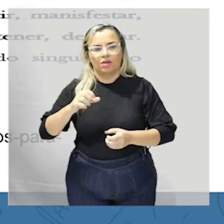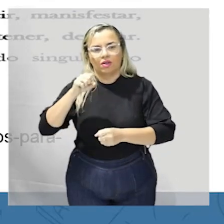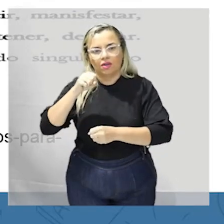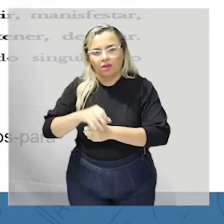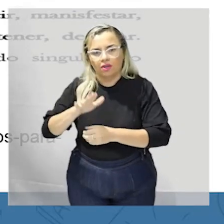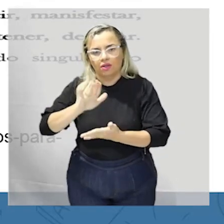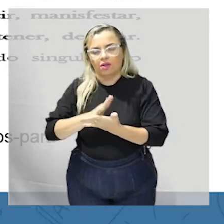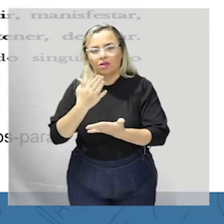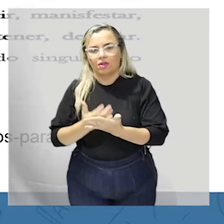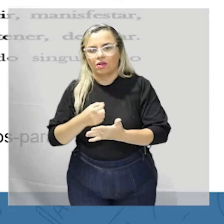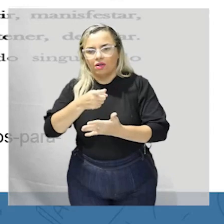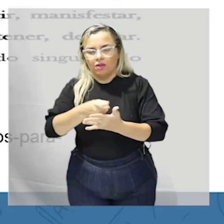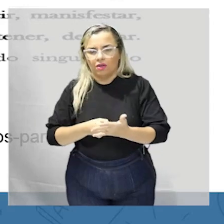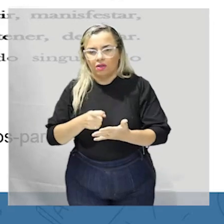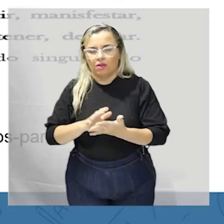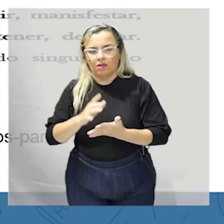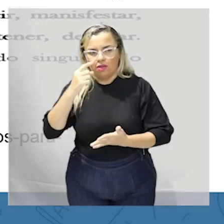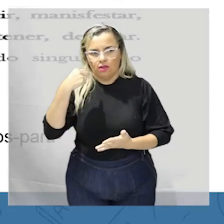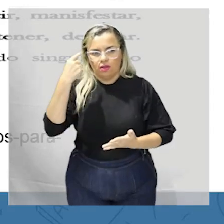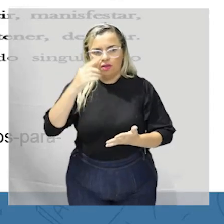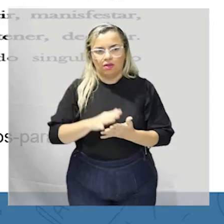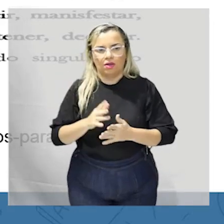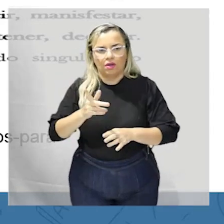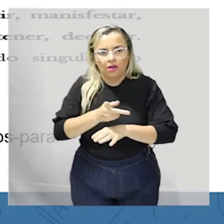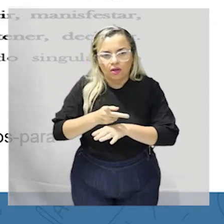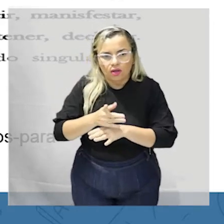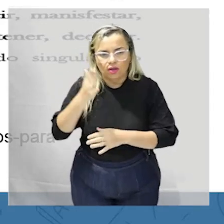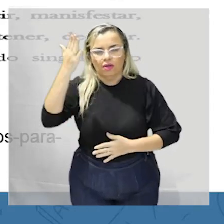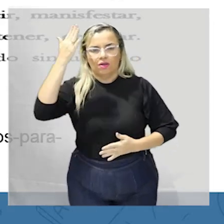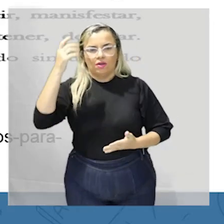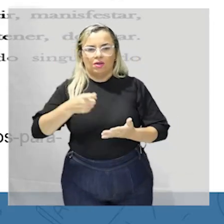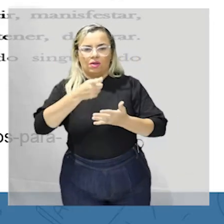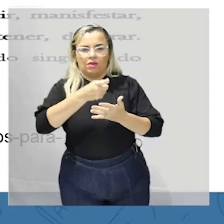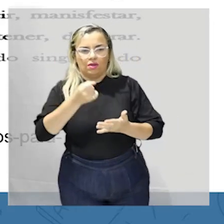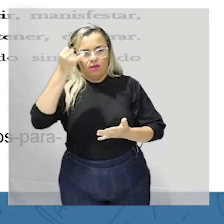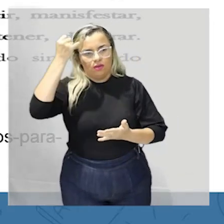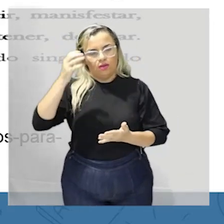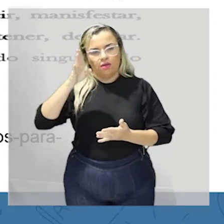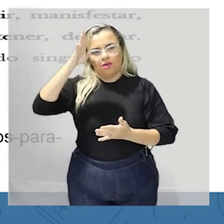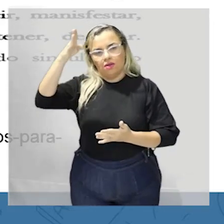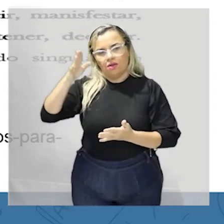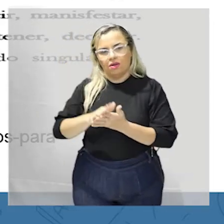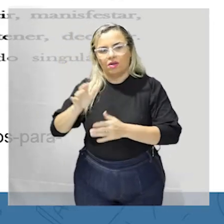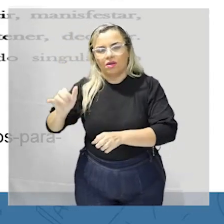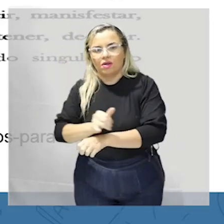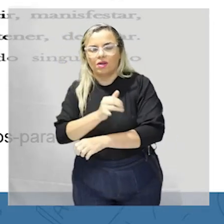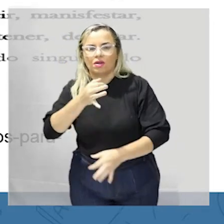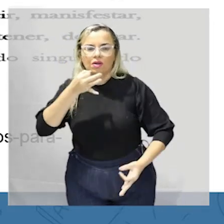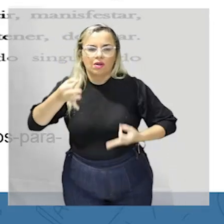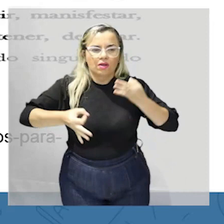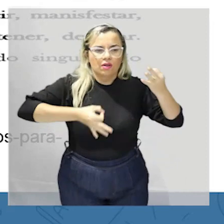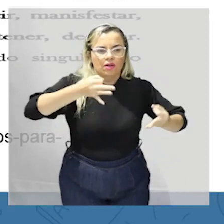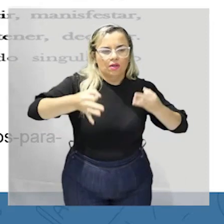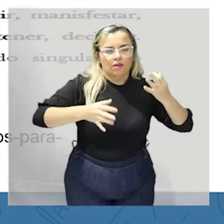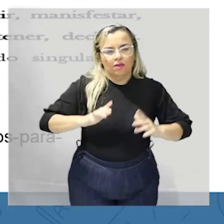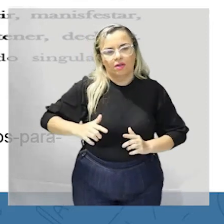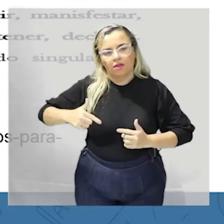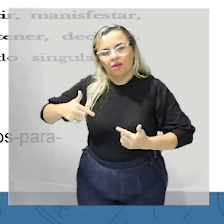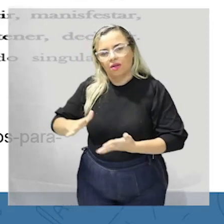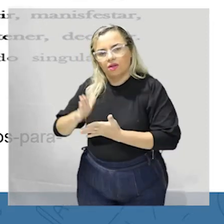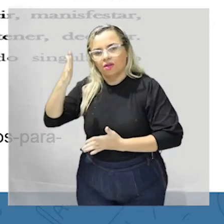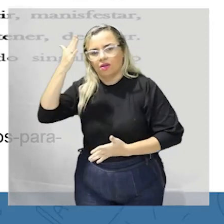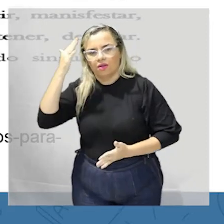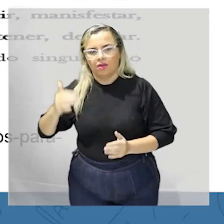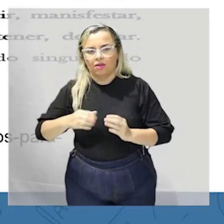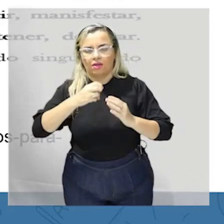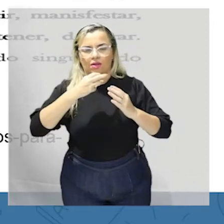espanhol. Procurar entender o texto, a ideia principal do mesmo é as estratégias de argumentação. Tentar entender as mensagens